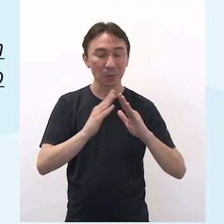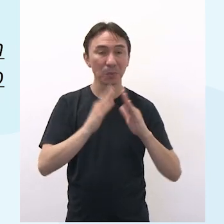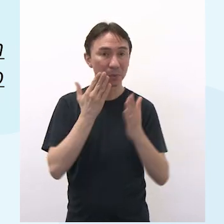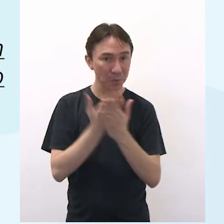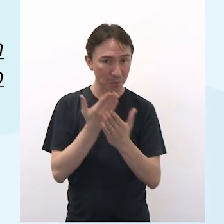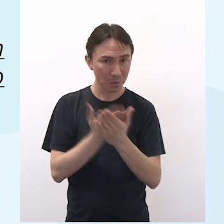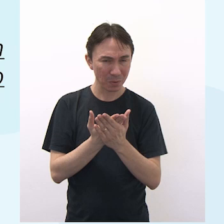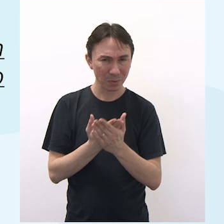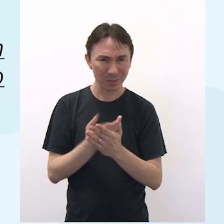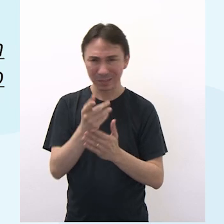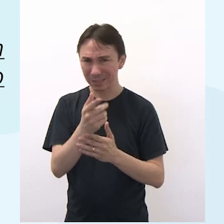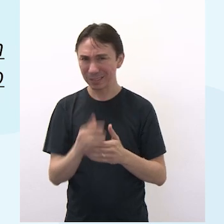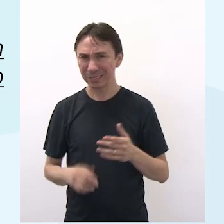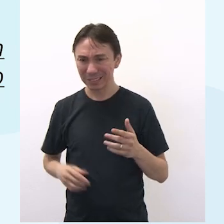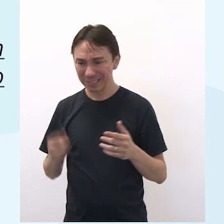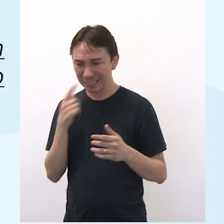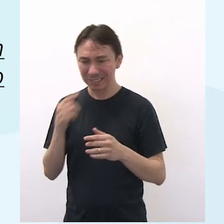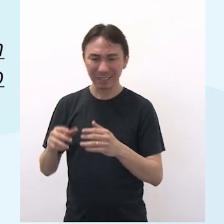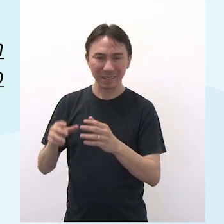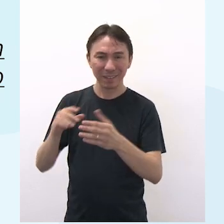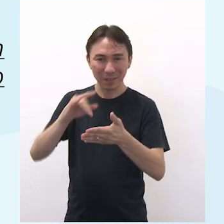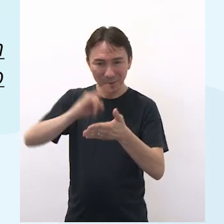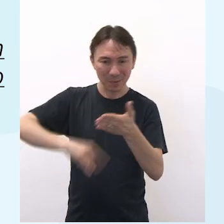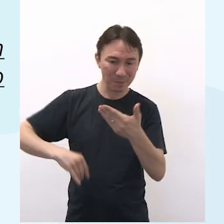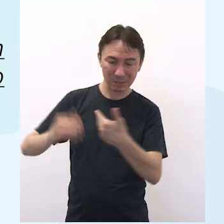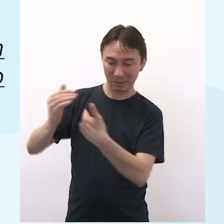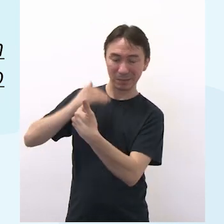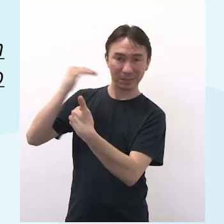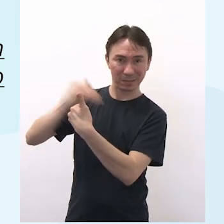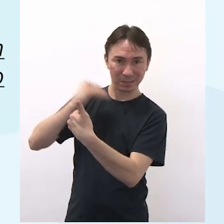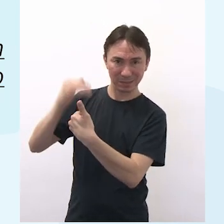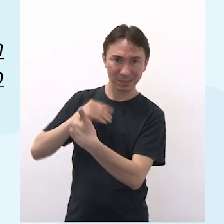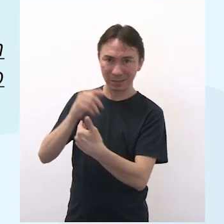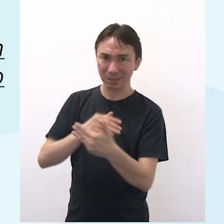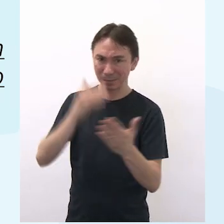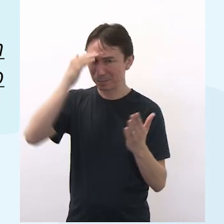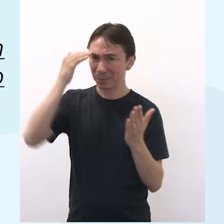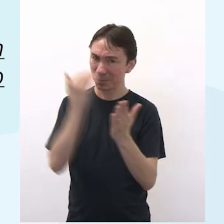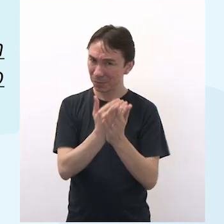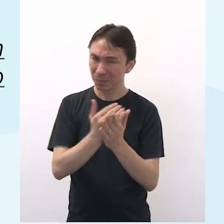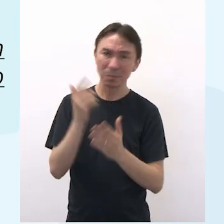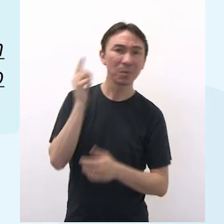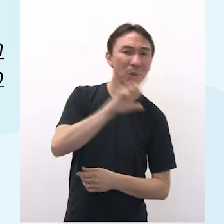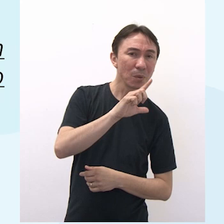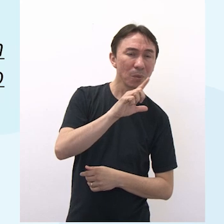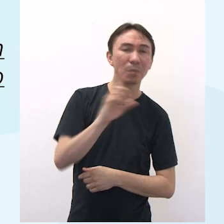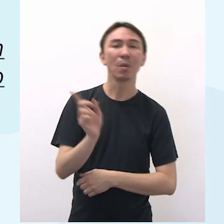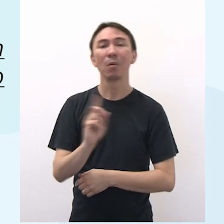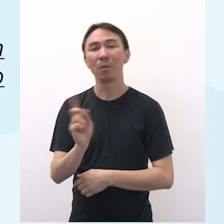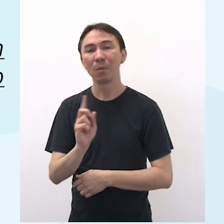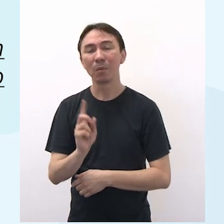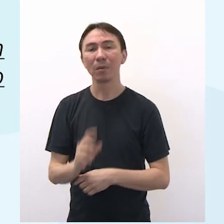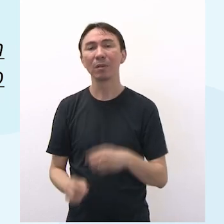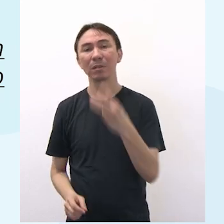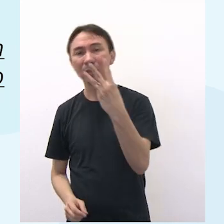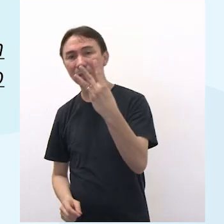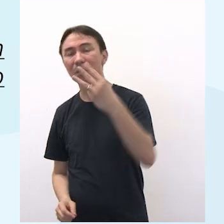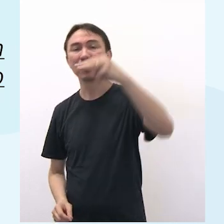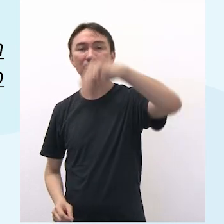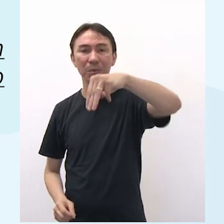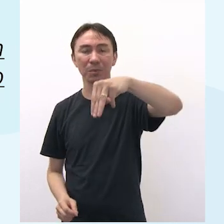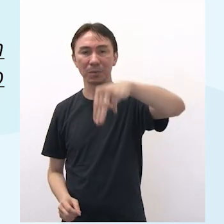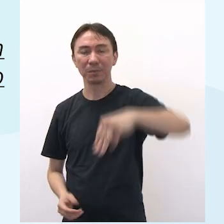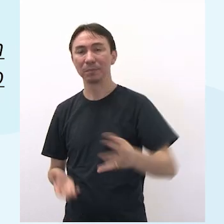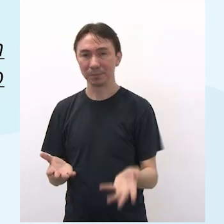em prática alguma das orientações do documento orientador em relação ao conselho de classe? Vamos dar uns 3 minutos? 3 minutos,